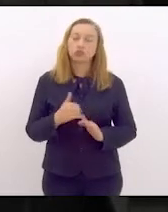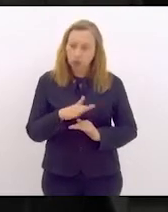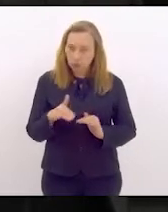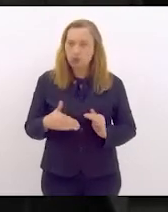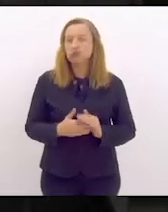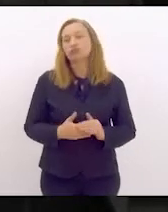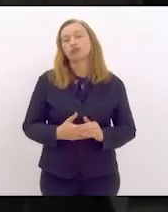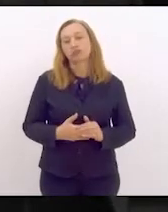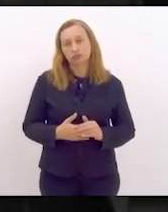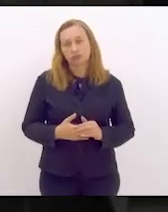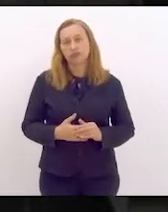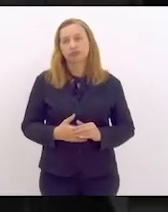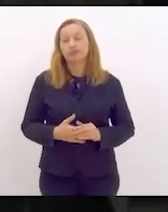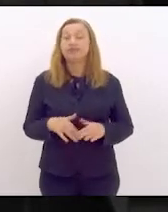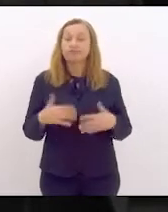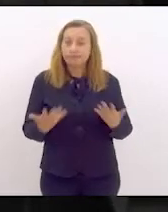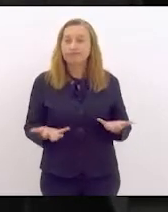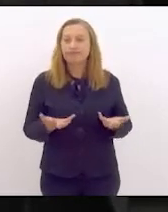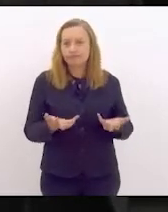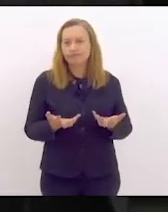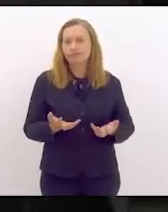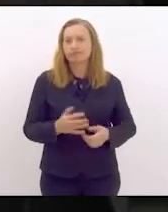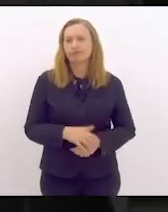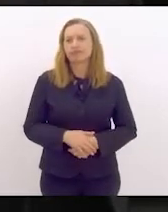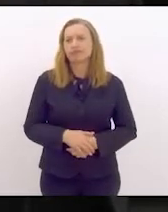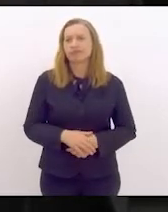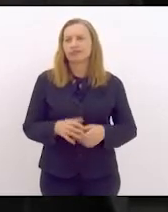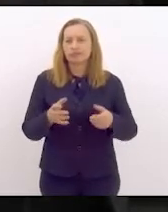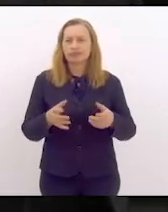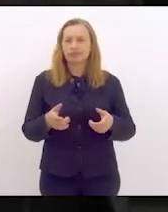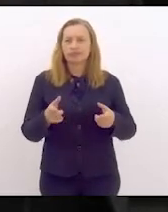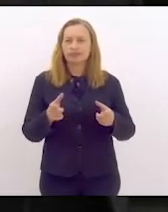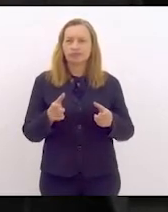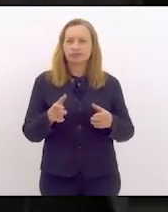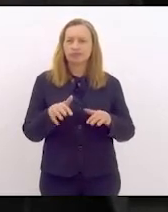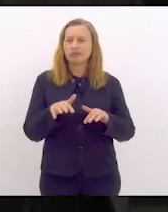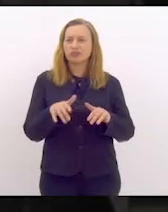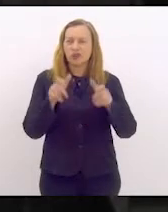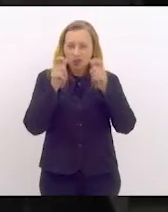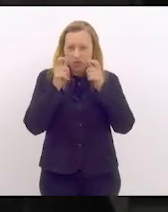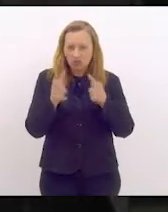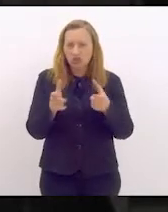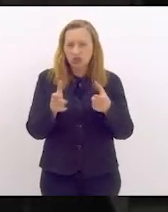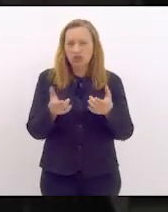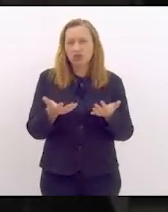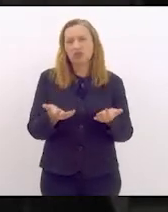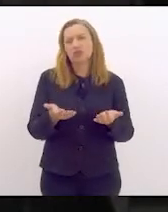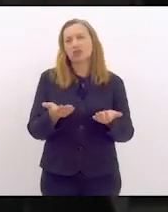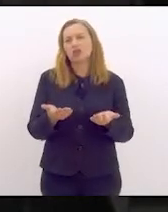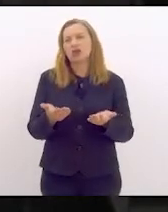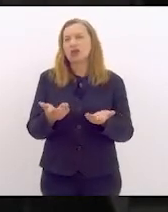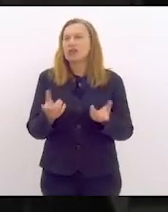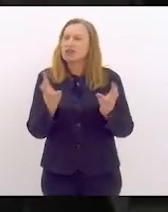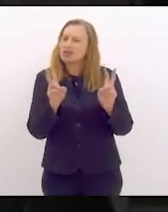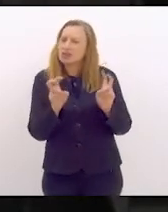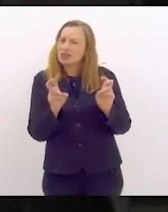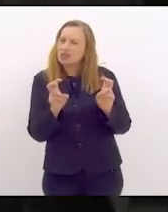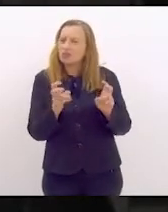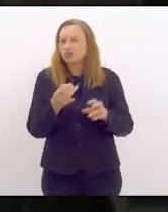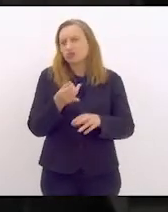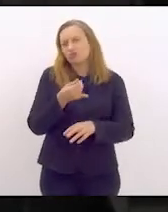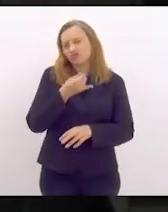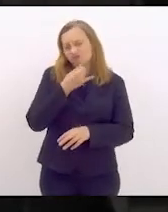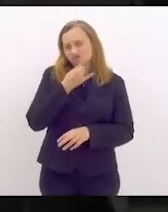todos. Então, eu queria chamar a atenção a esse fato tão